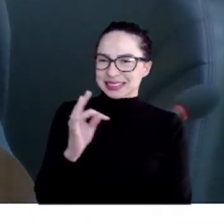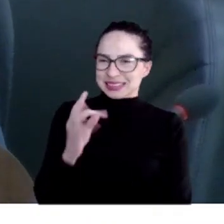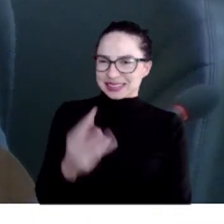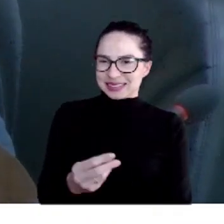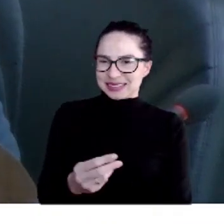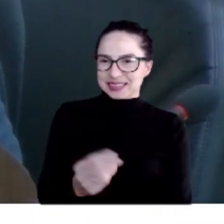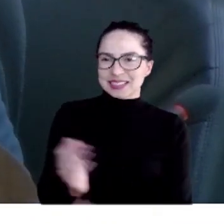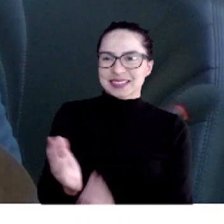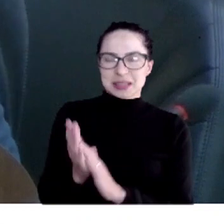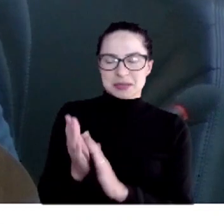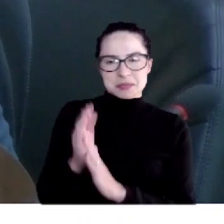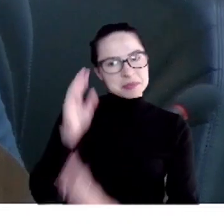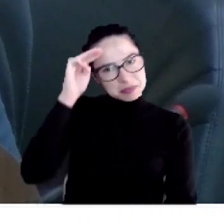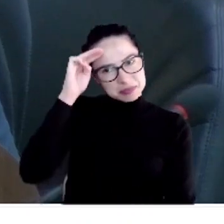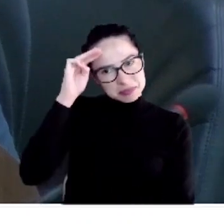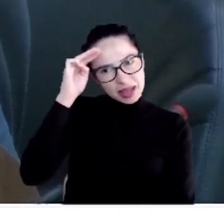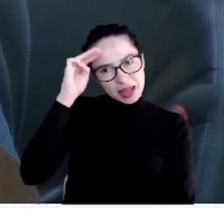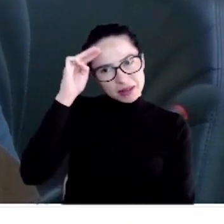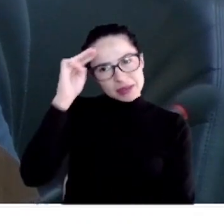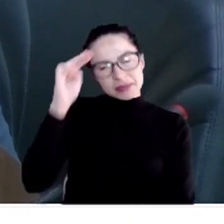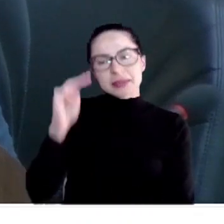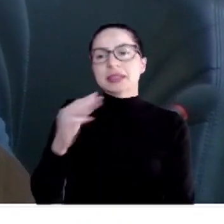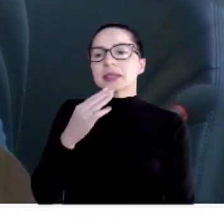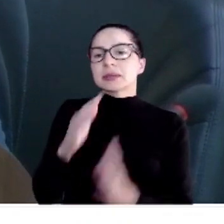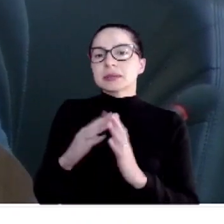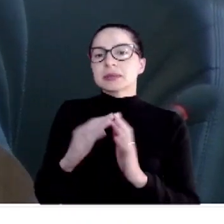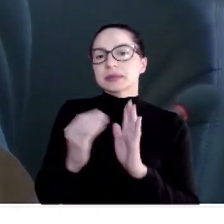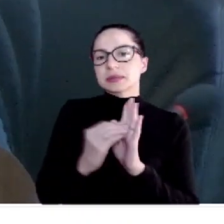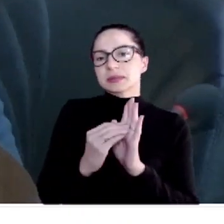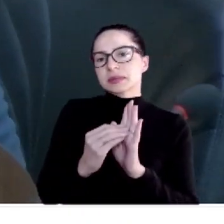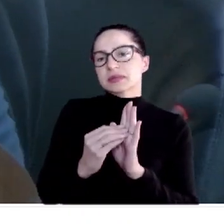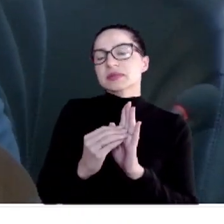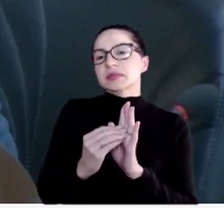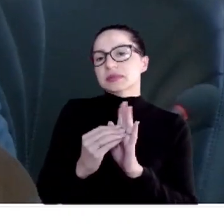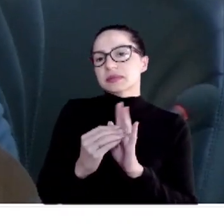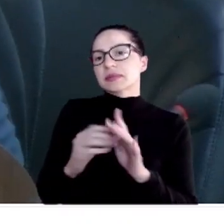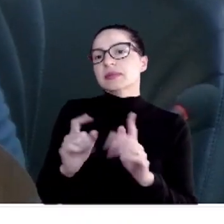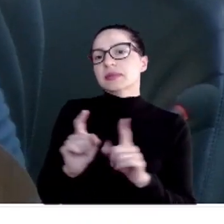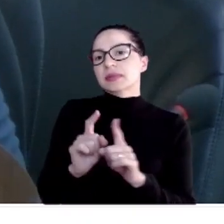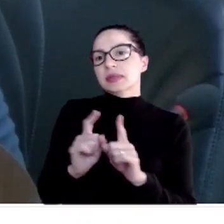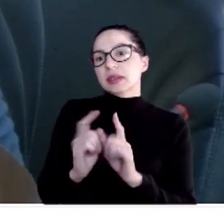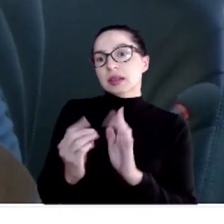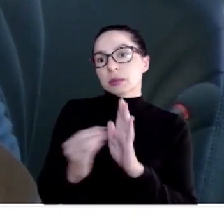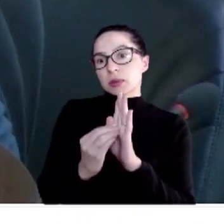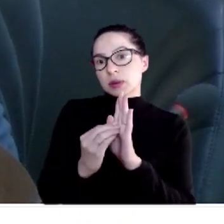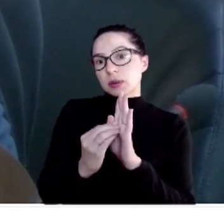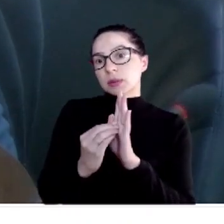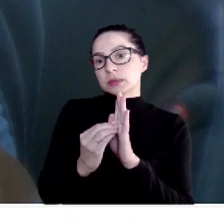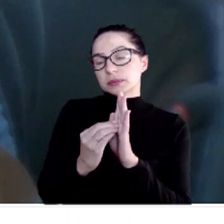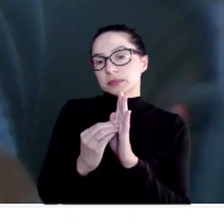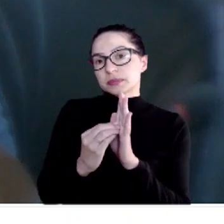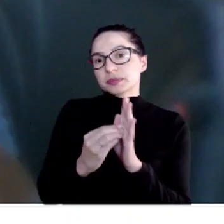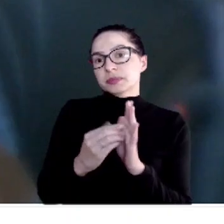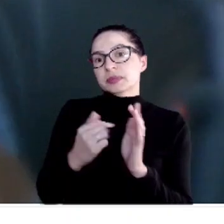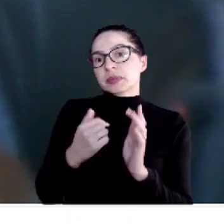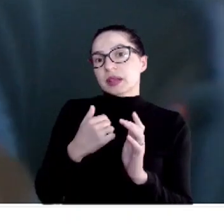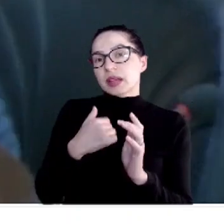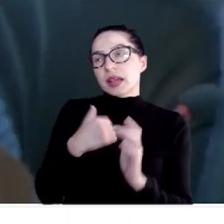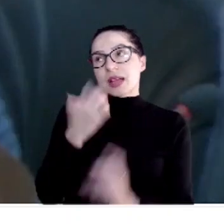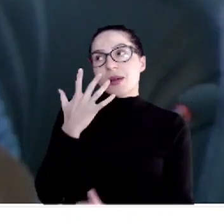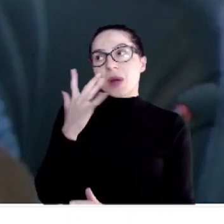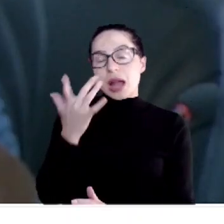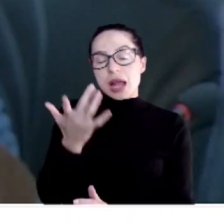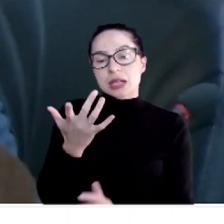TID pelo requerimento, aliás, pela moção, né? Eu acho que atrás, a